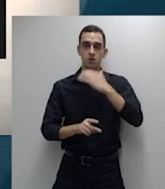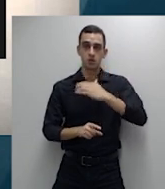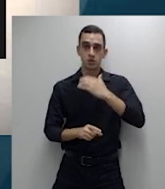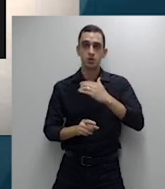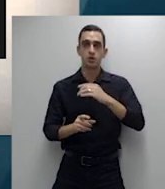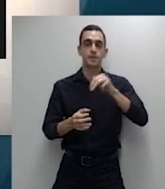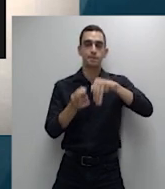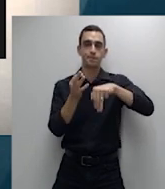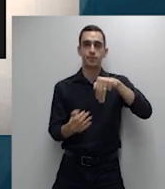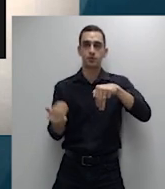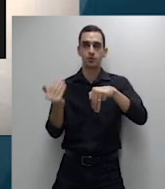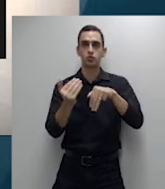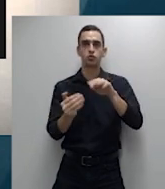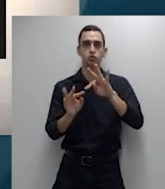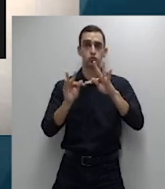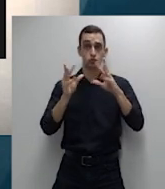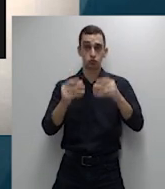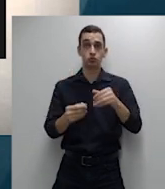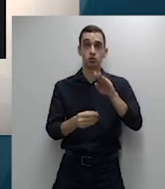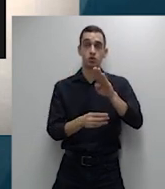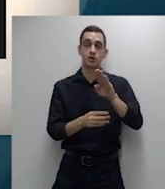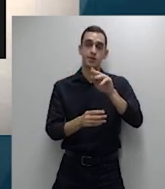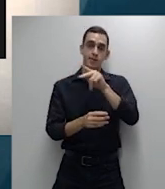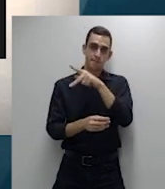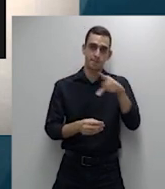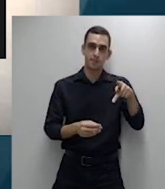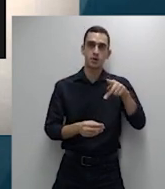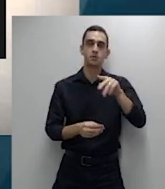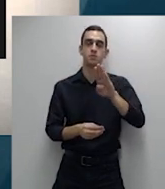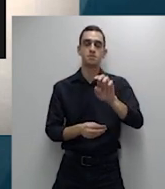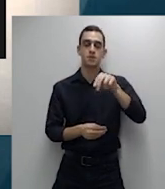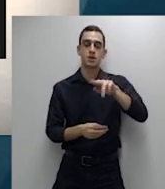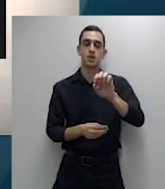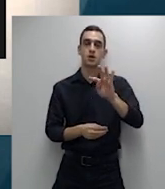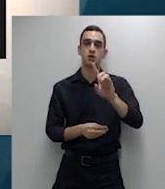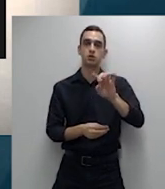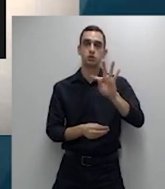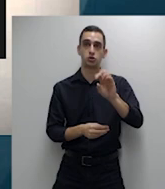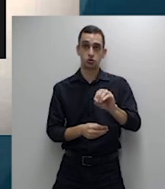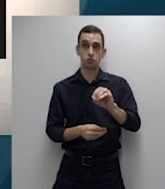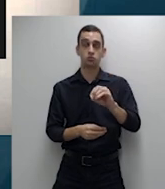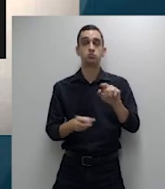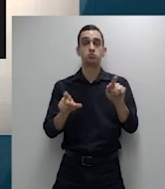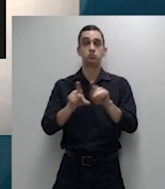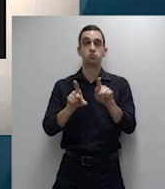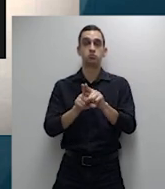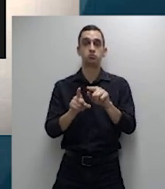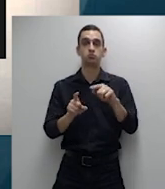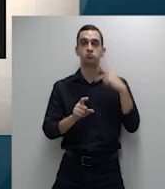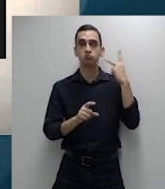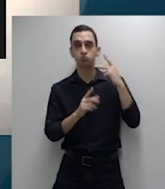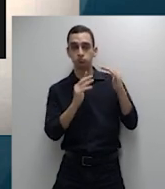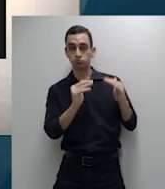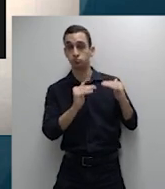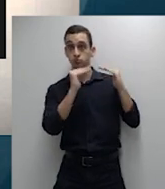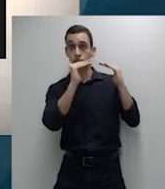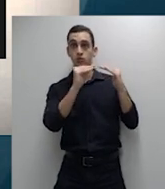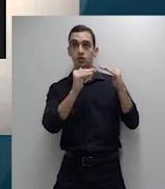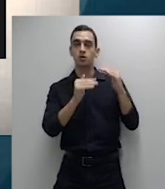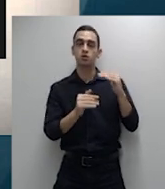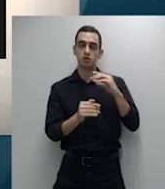Senhor Ministro Benedito Gonçalves subprocurador-geral da República Excelentíssimo Senhor Doutor Carlos Rodolfo Fonseca tigre Maia